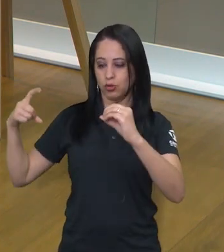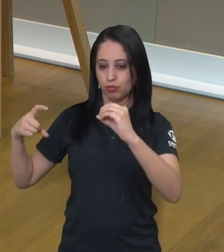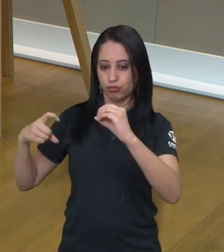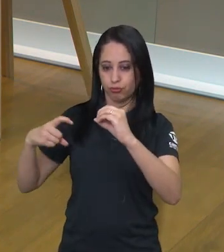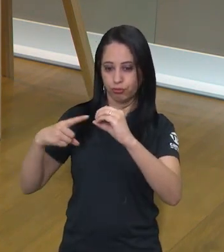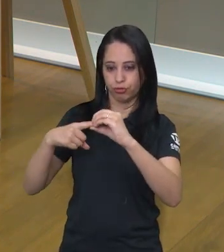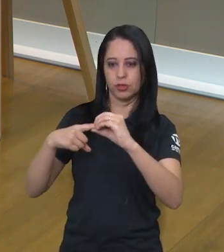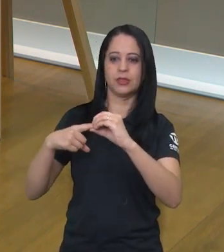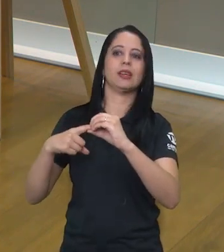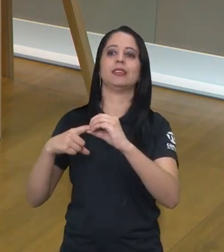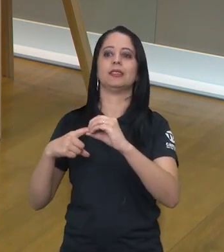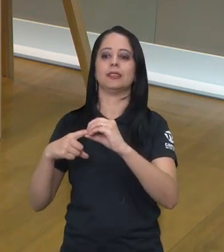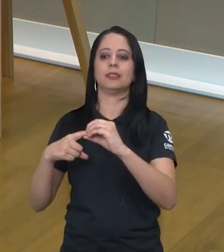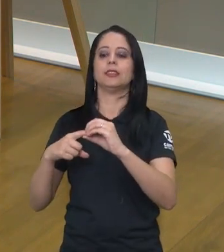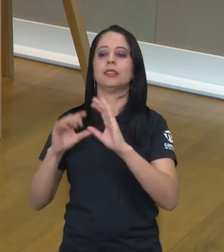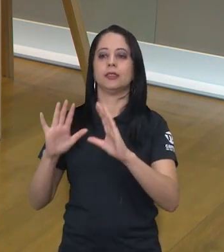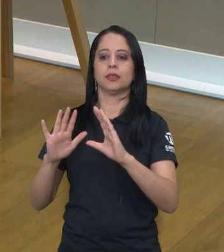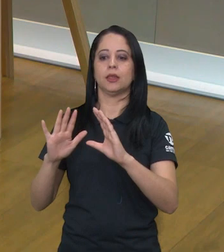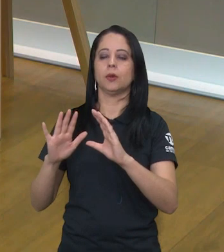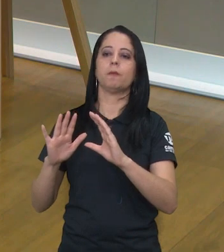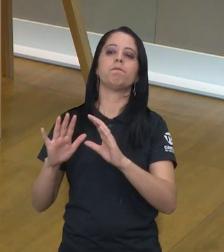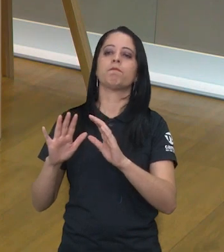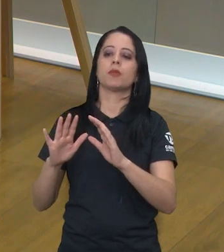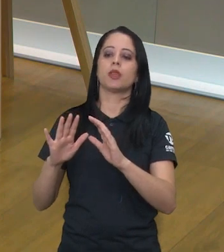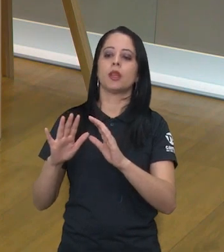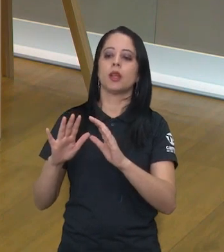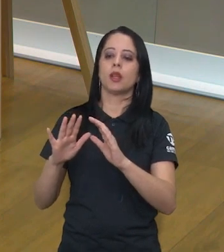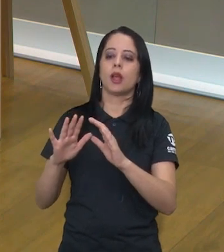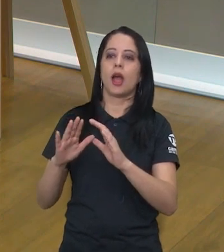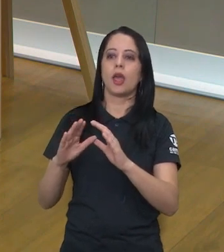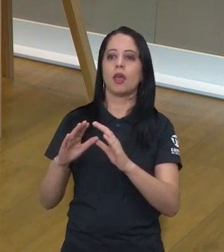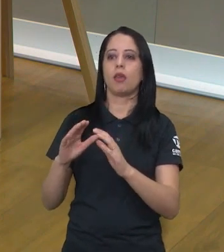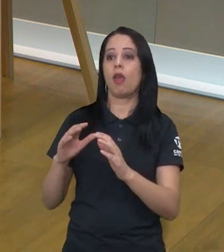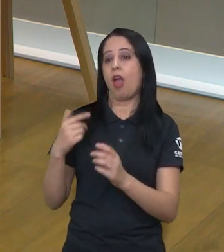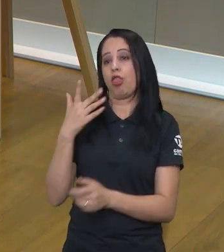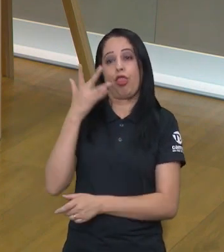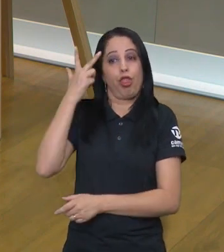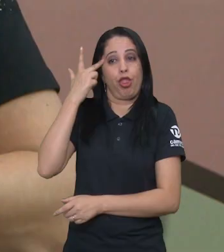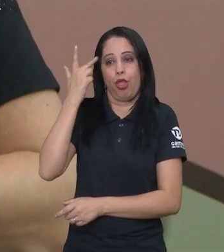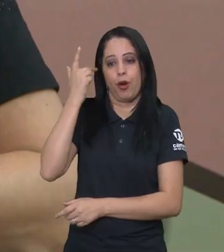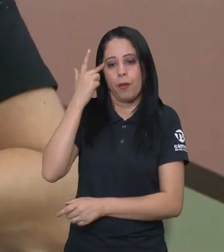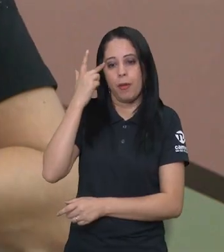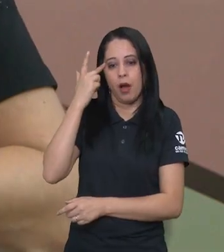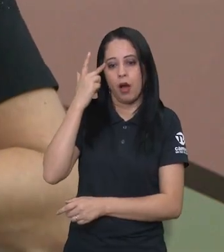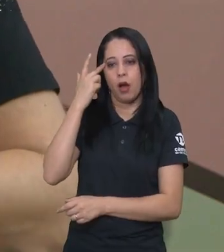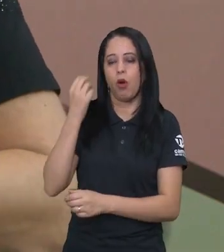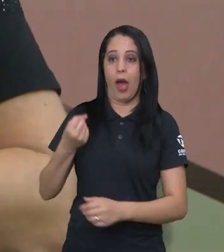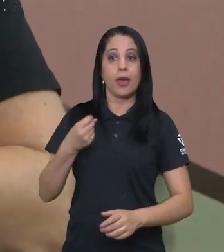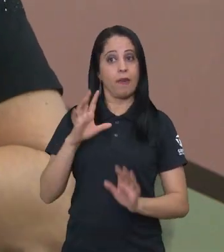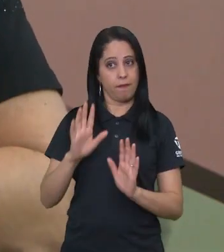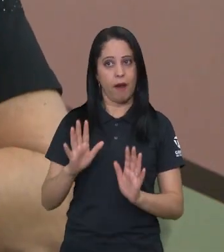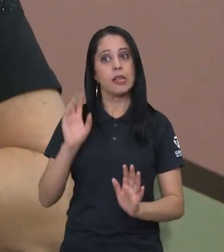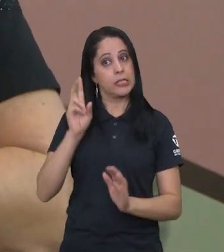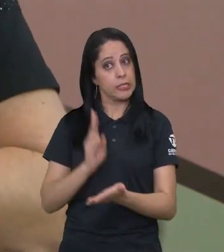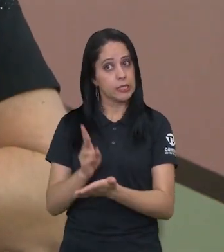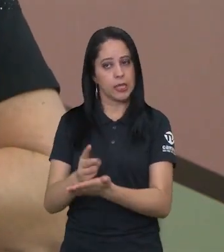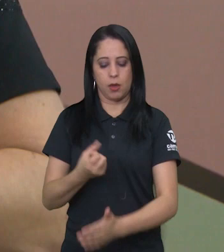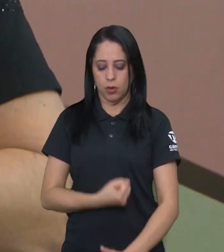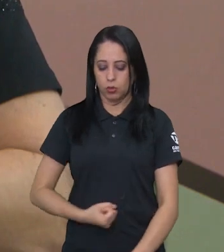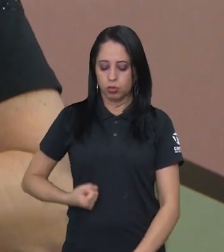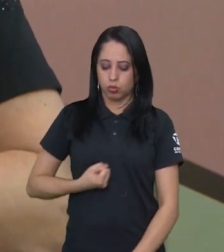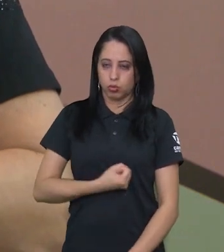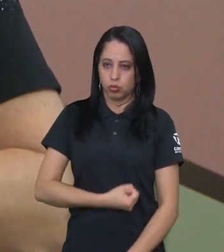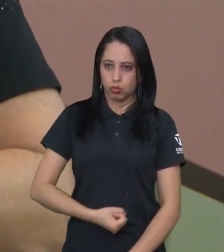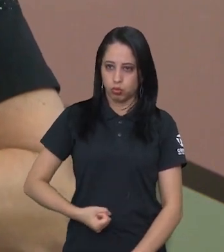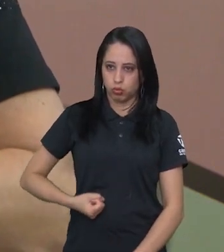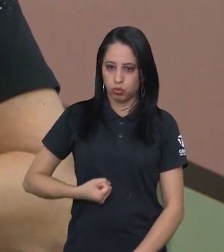ciclo, ela menstruou, geralmente a gente faz um processo que chama ciclo natural. A gente vai acompanhando com ultrassom, às vezes ela faz um testinho de